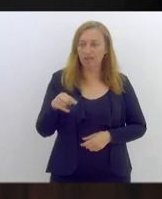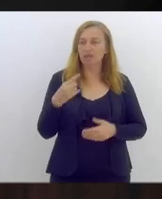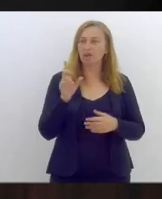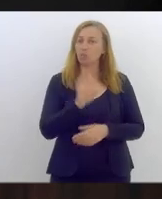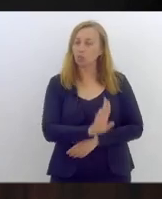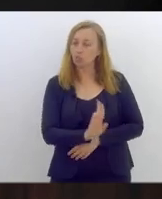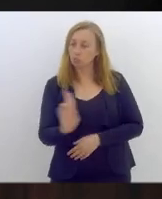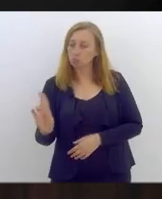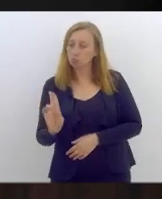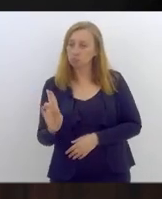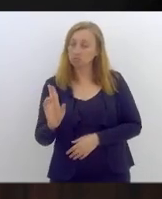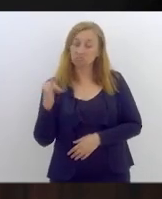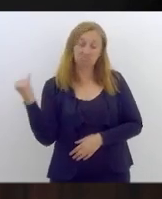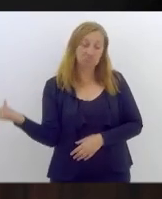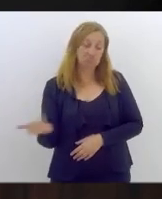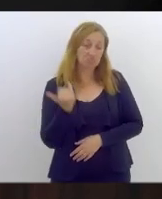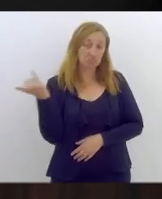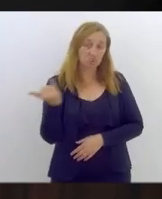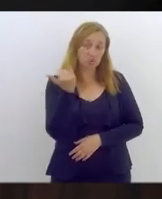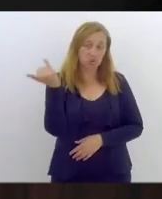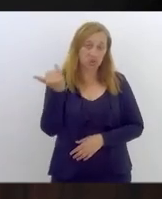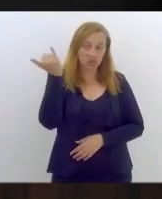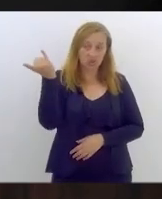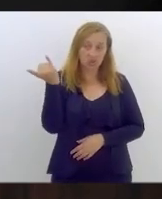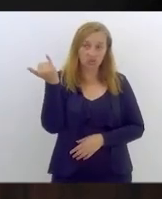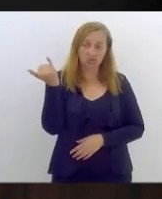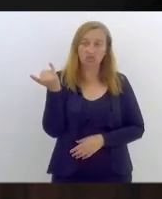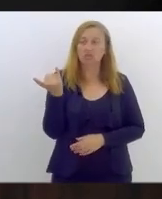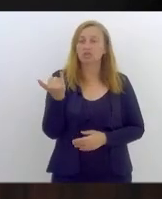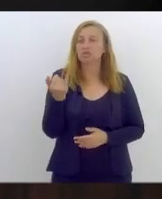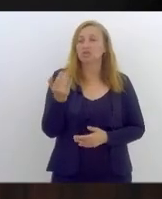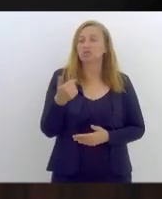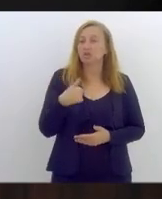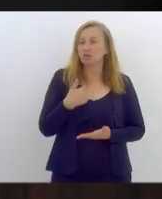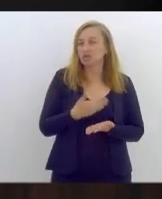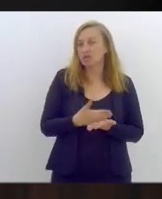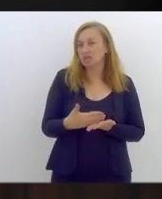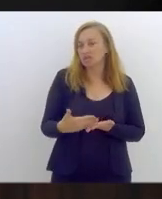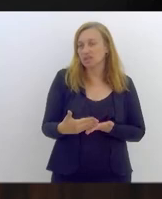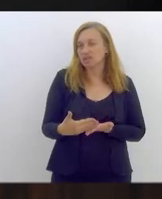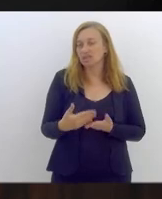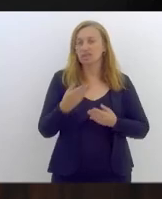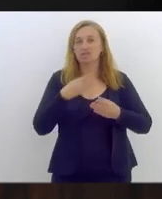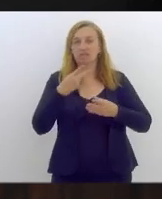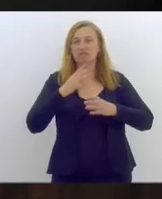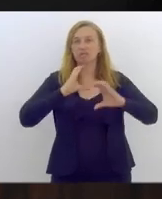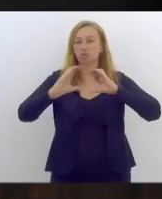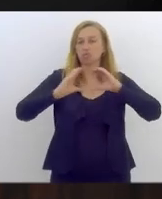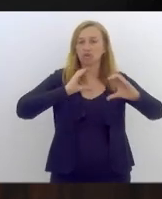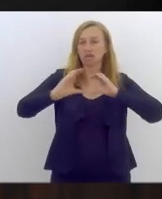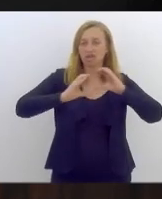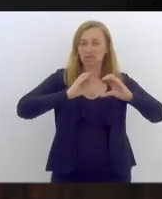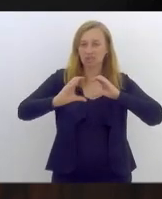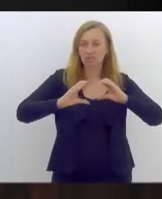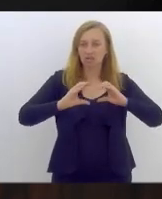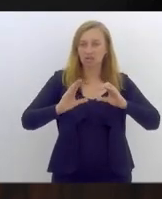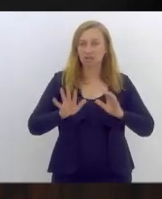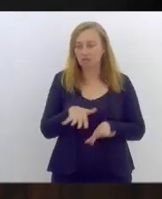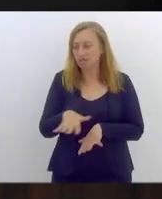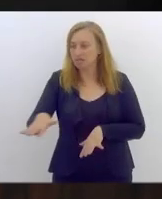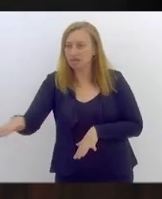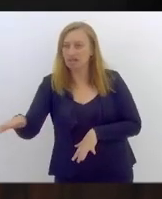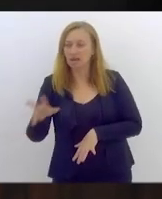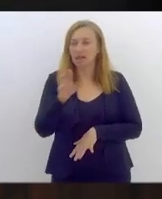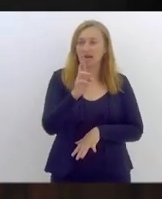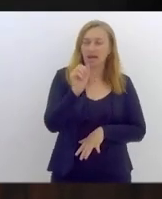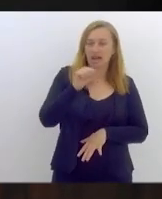em comunicação, e aí abro aspas, quando comecei a estudar sobre comunicação comunitária, além de Raquel